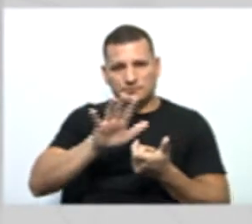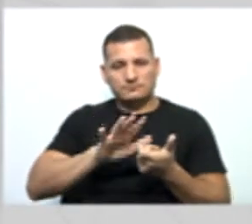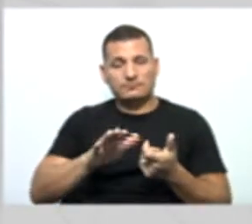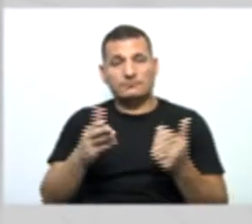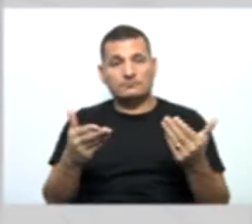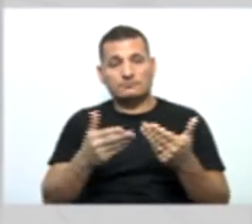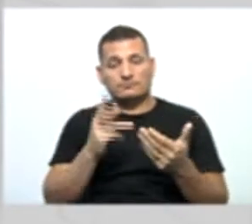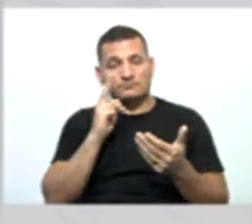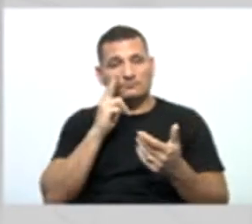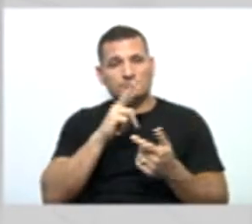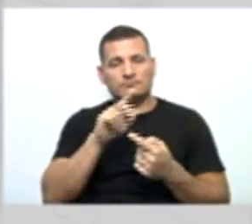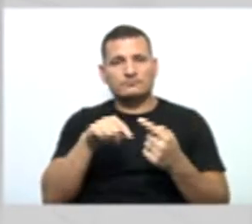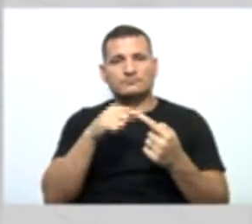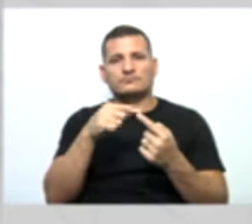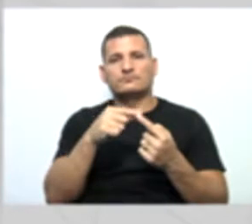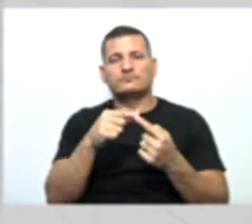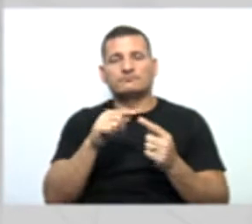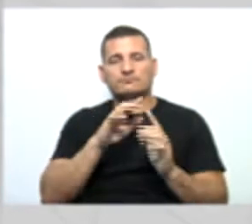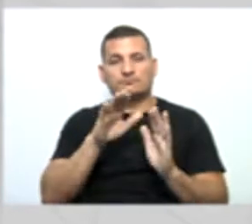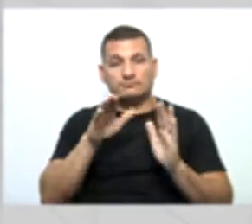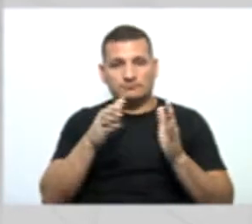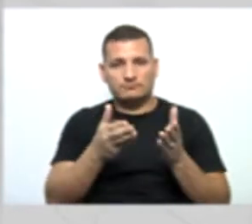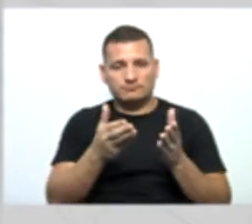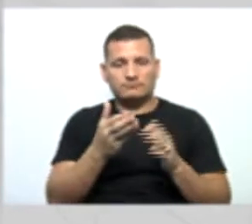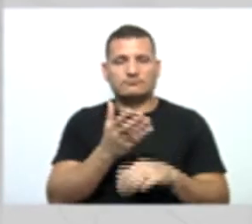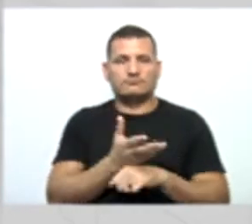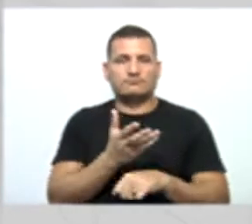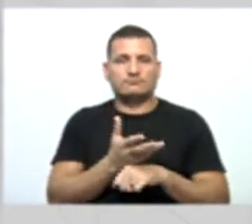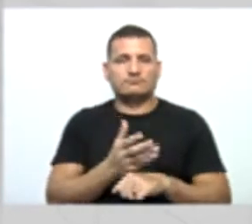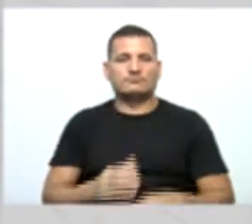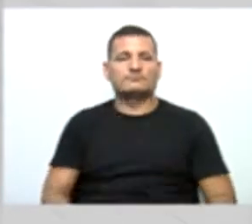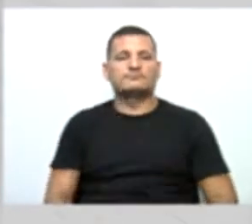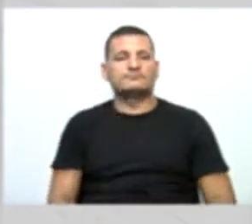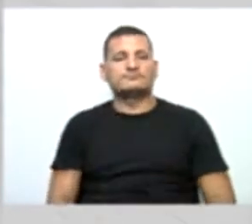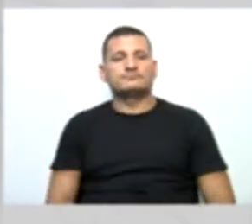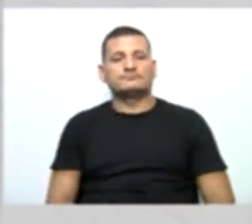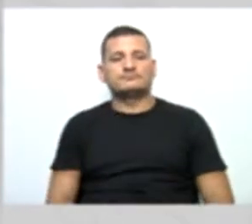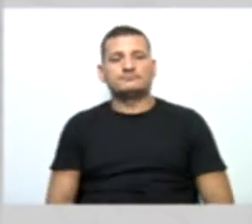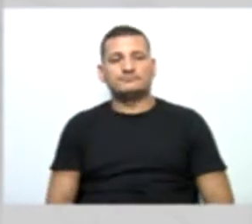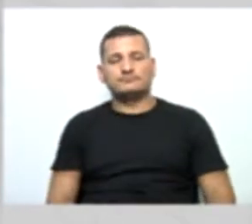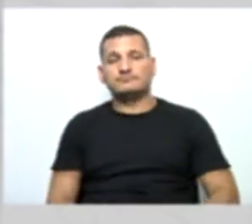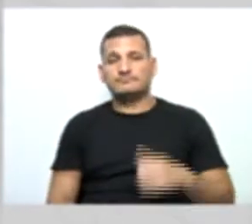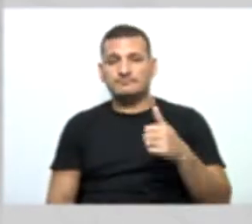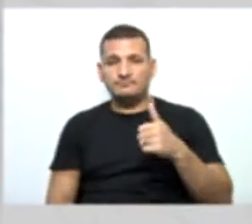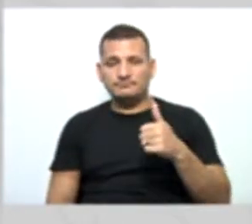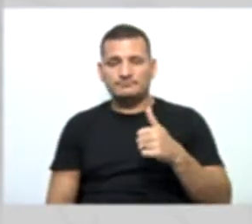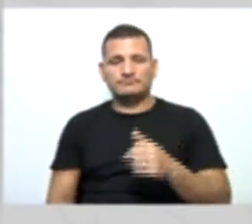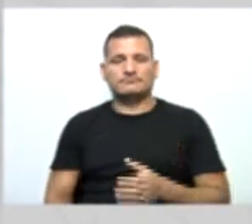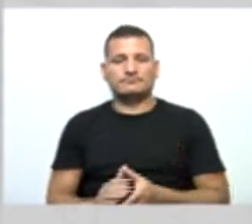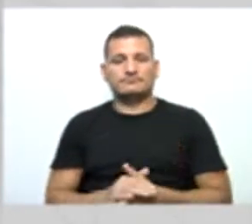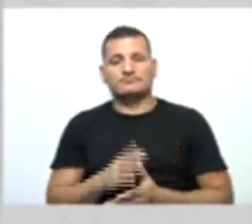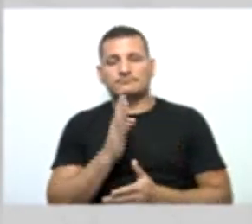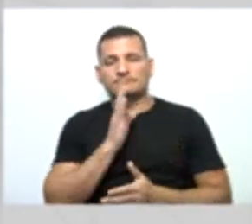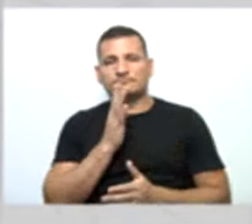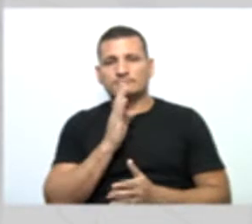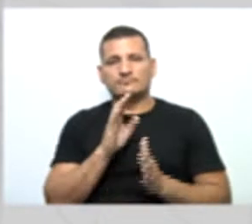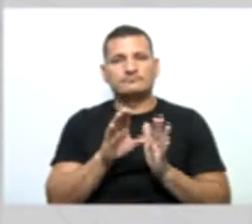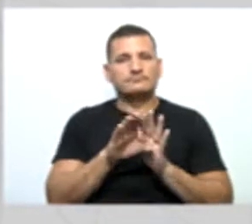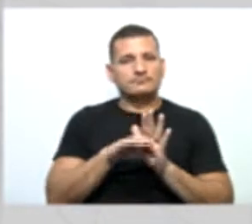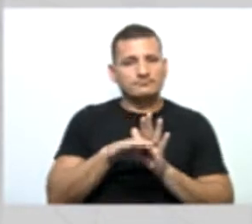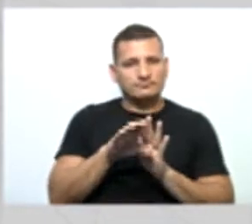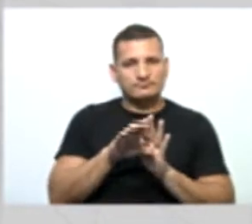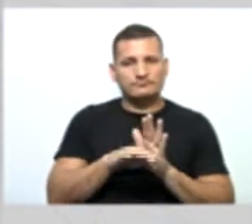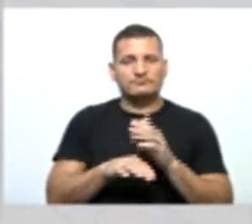objetivos específicos da disciplina de programação orientada a objetos. Primeiro objetivo: conhecer os conceitos de classes